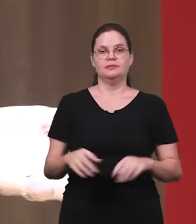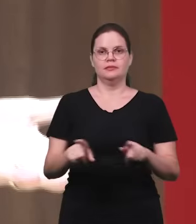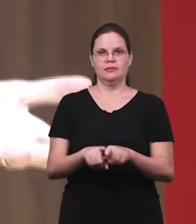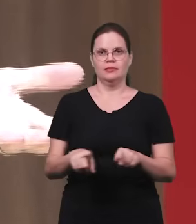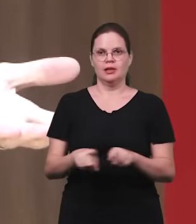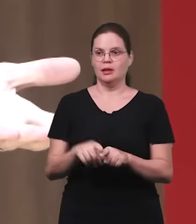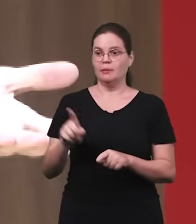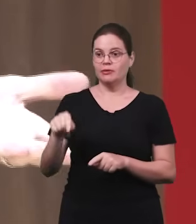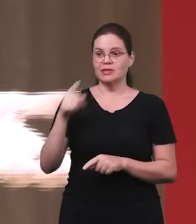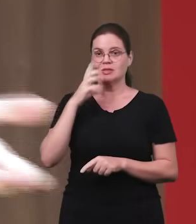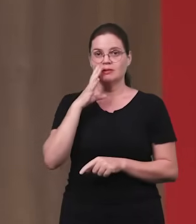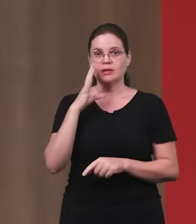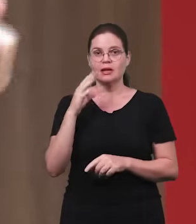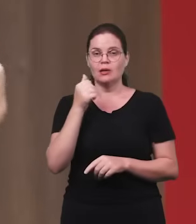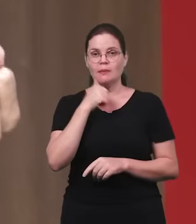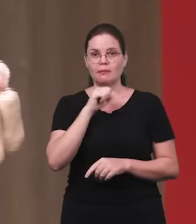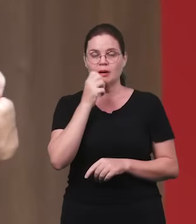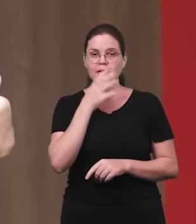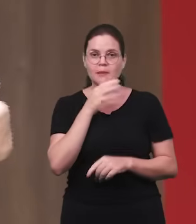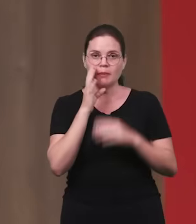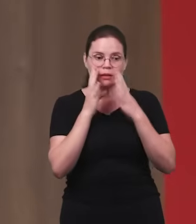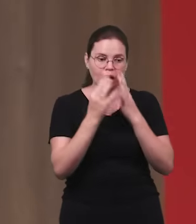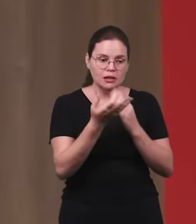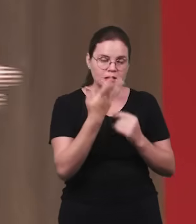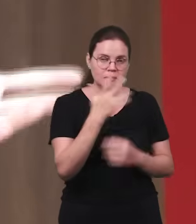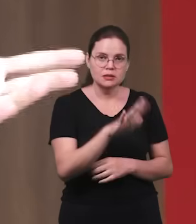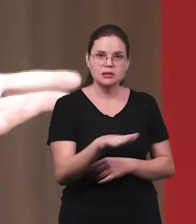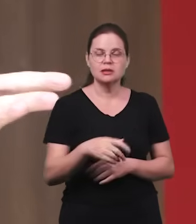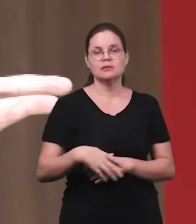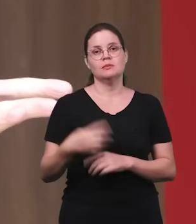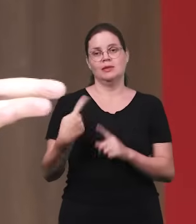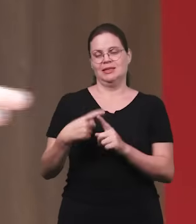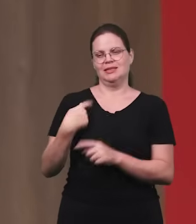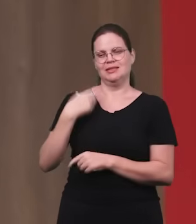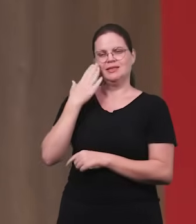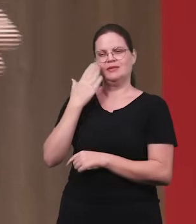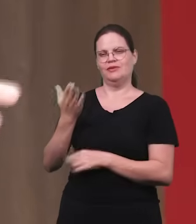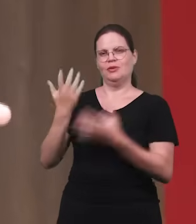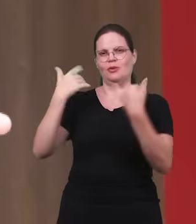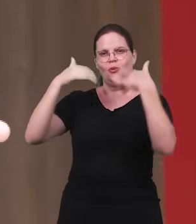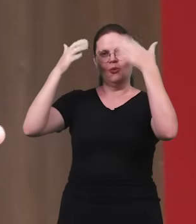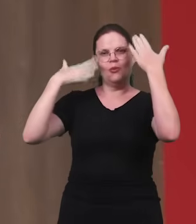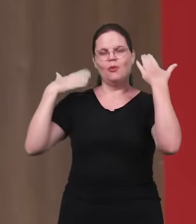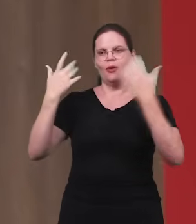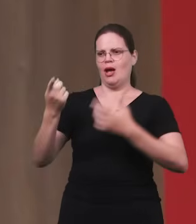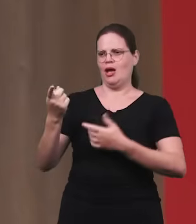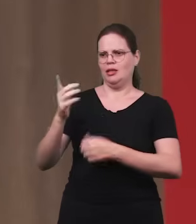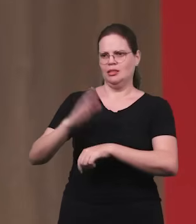até antes, qual era o tempo de um rei? Ele tinha muitas obrigações, muitas